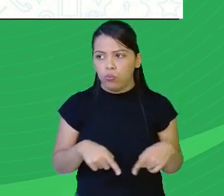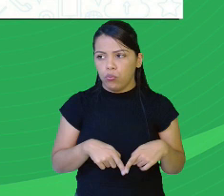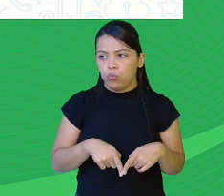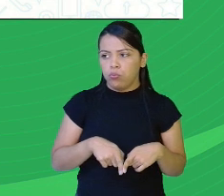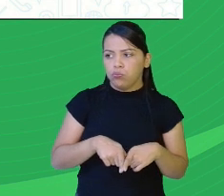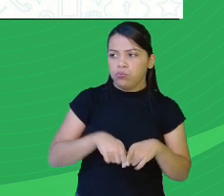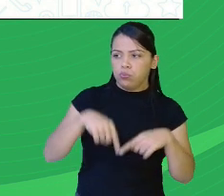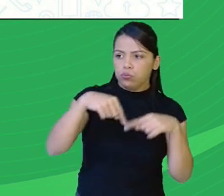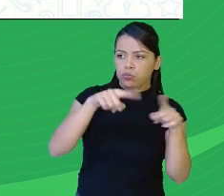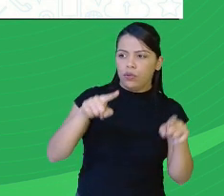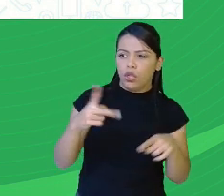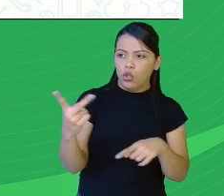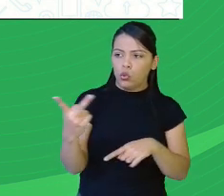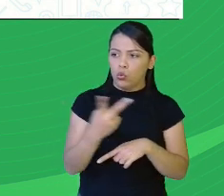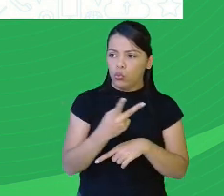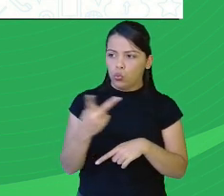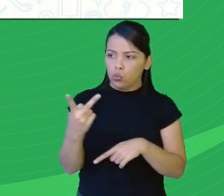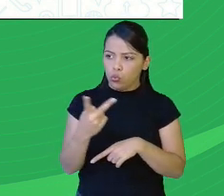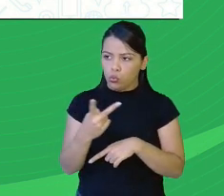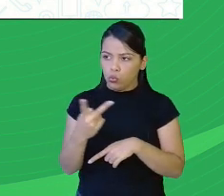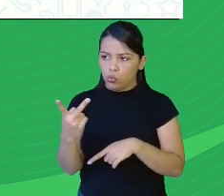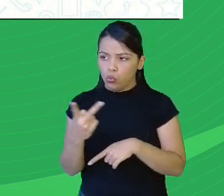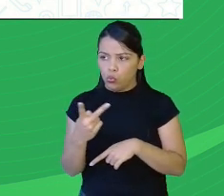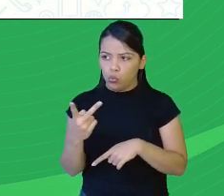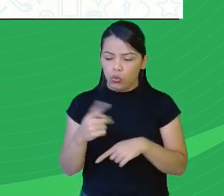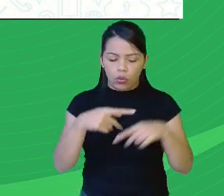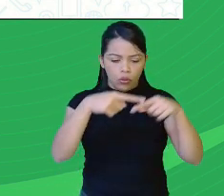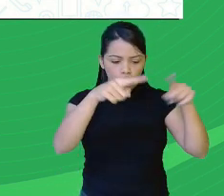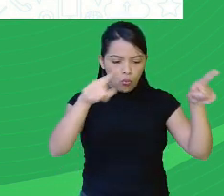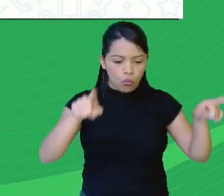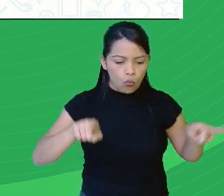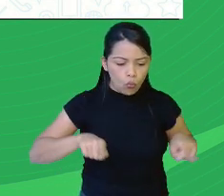e fria, e as crianças brincavam